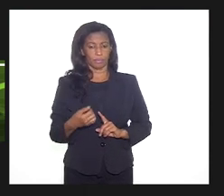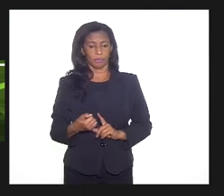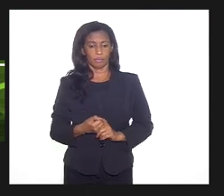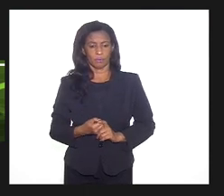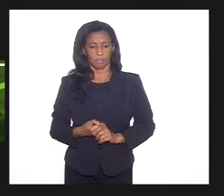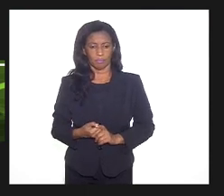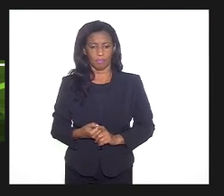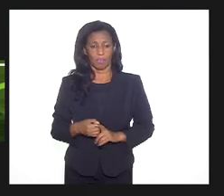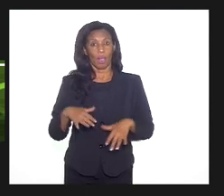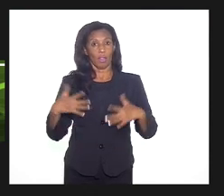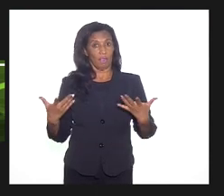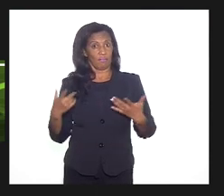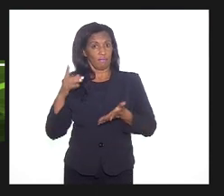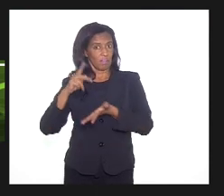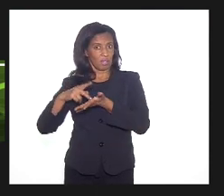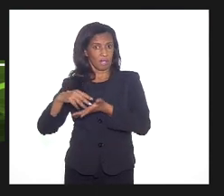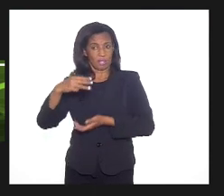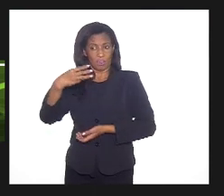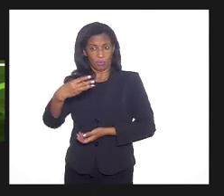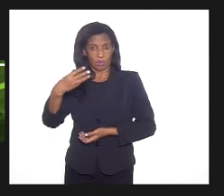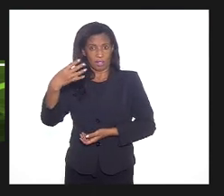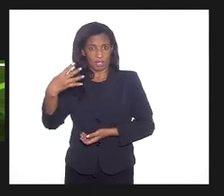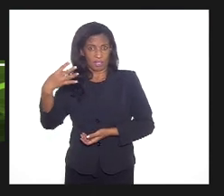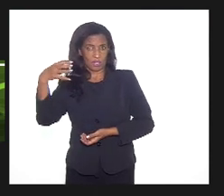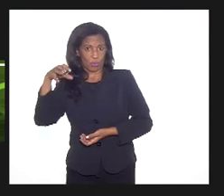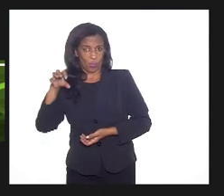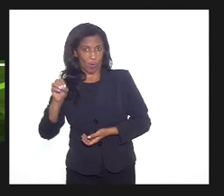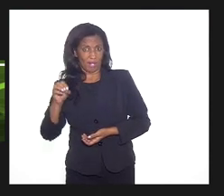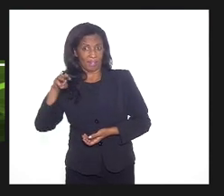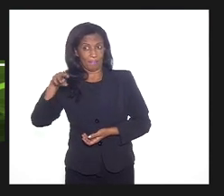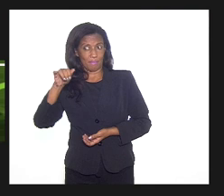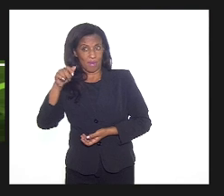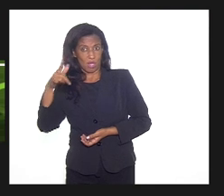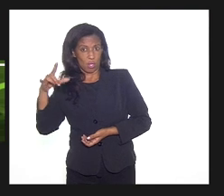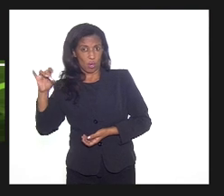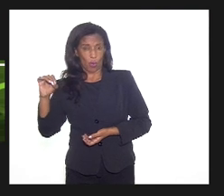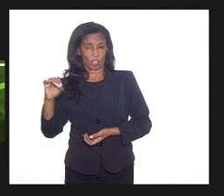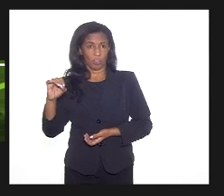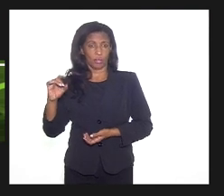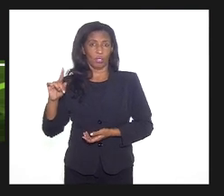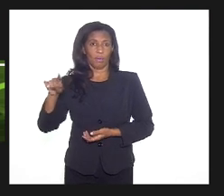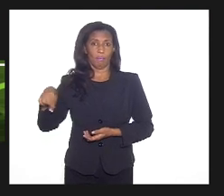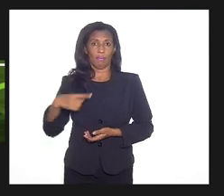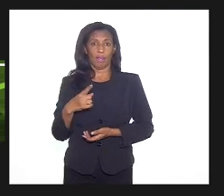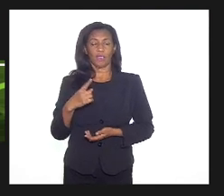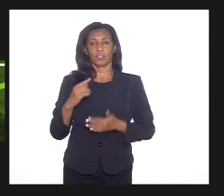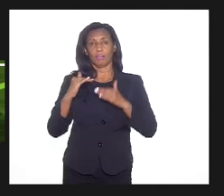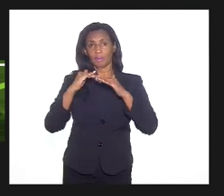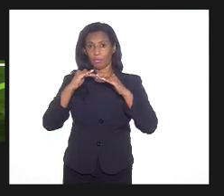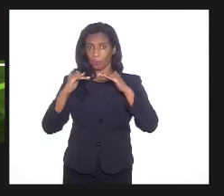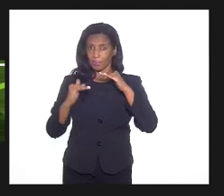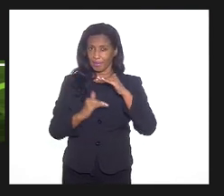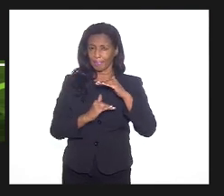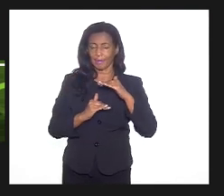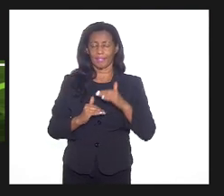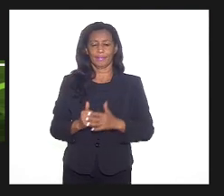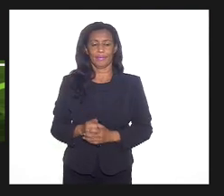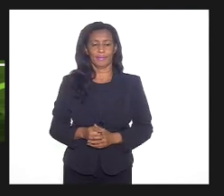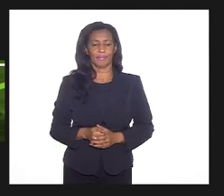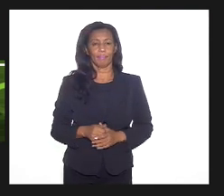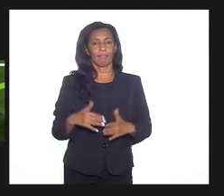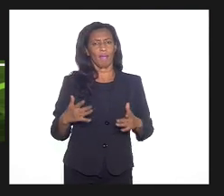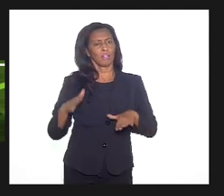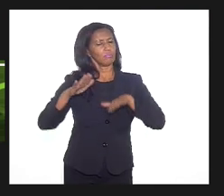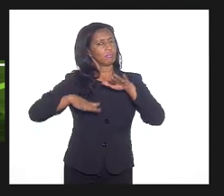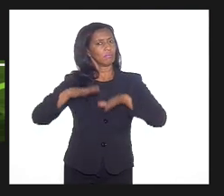não tivéssemos esse dado aqui de 340 milhões, nós teríamos um decréscimo também. Mas, apesar disso,